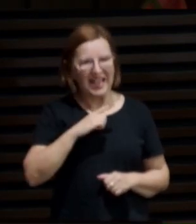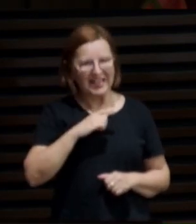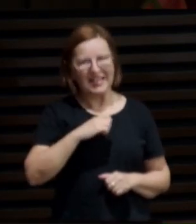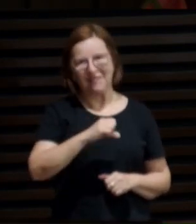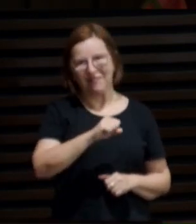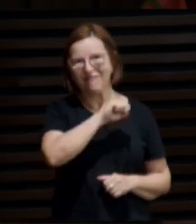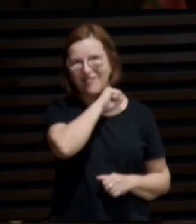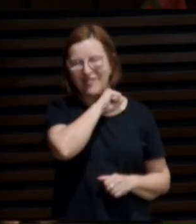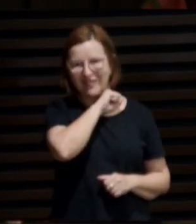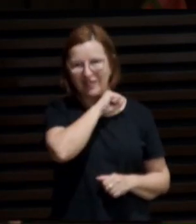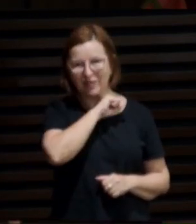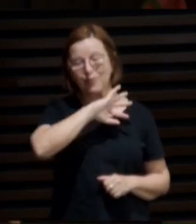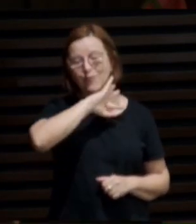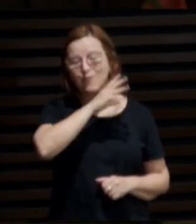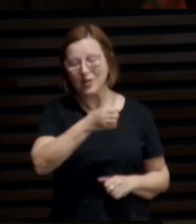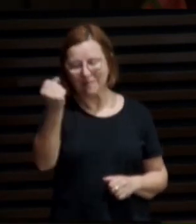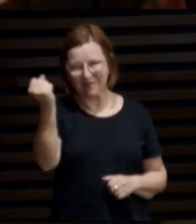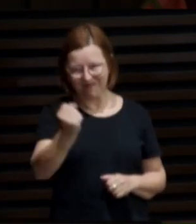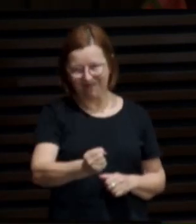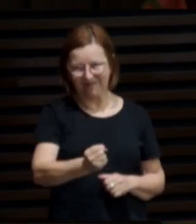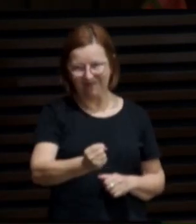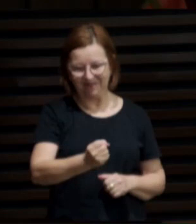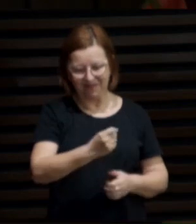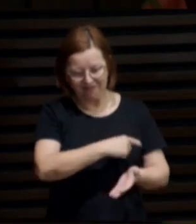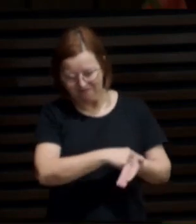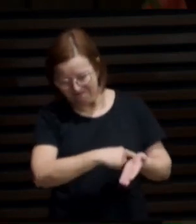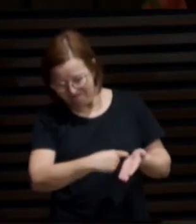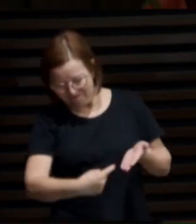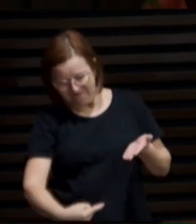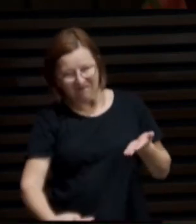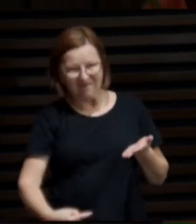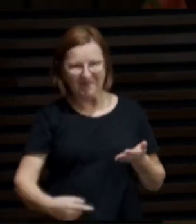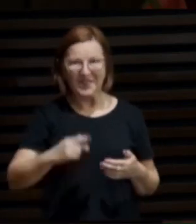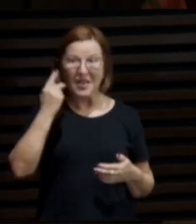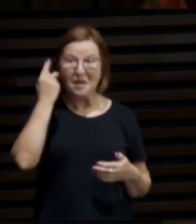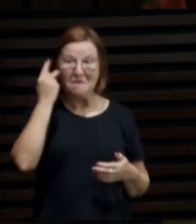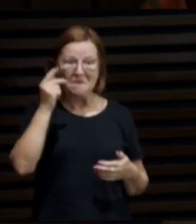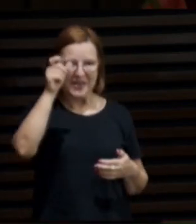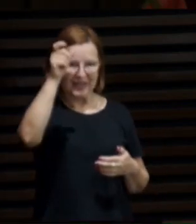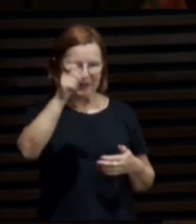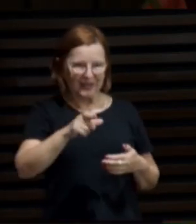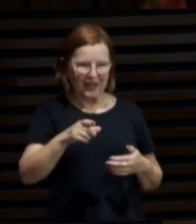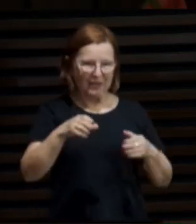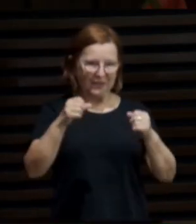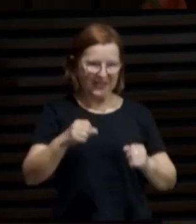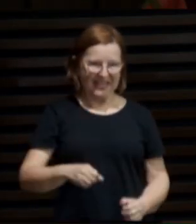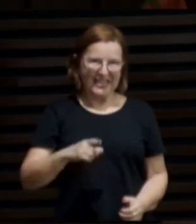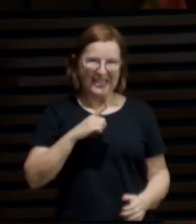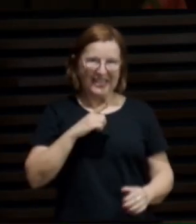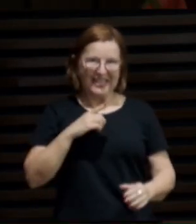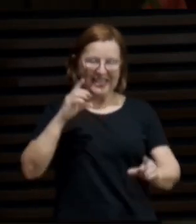sangue de um animal foi derramado, para que o homem pudesse ter acesso à presença de